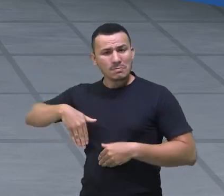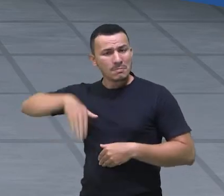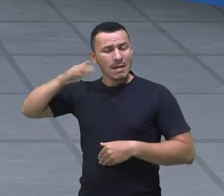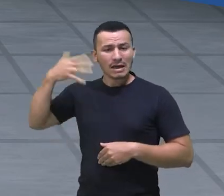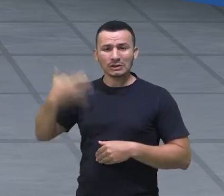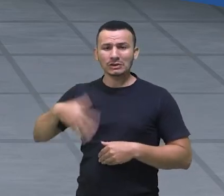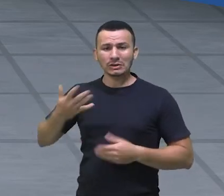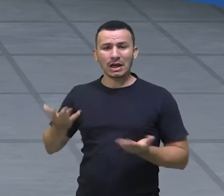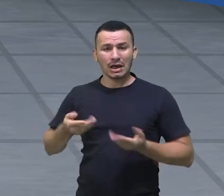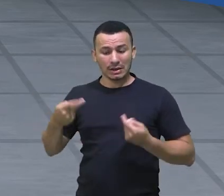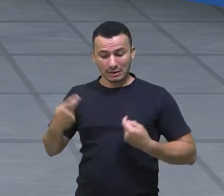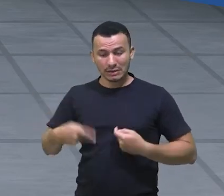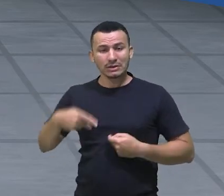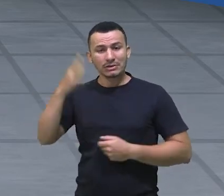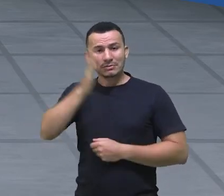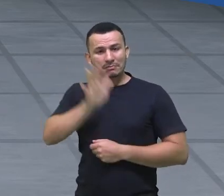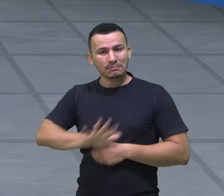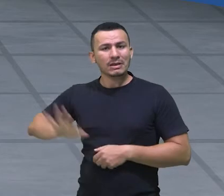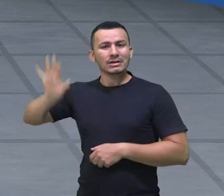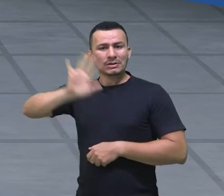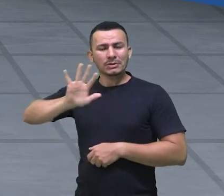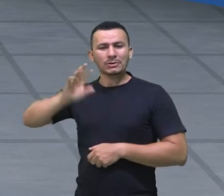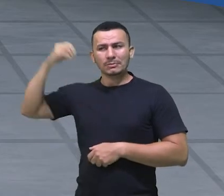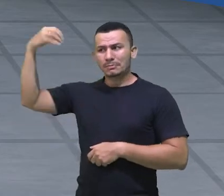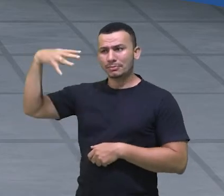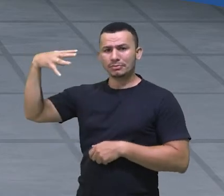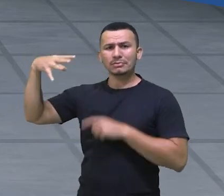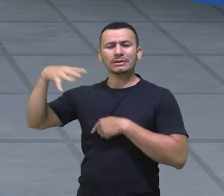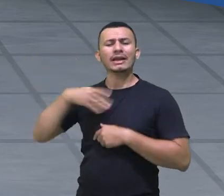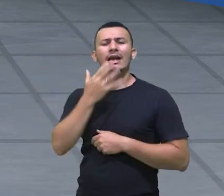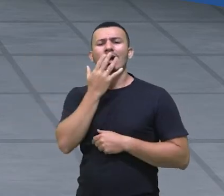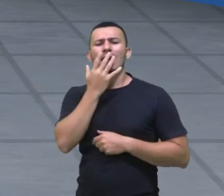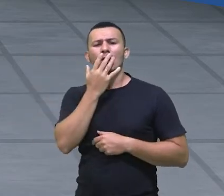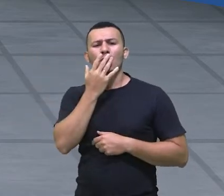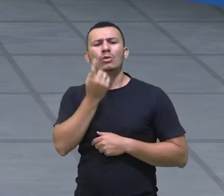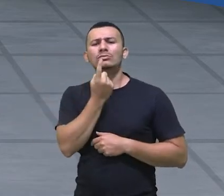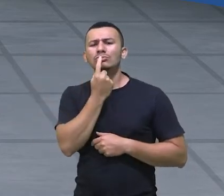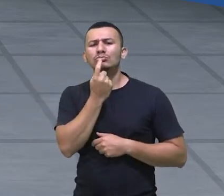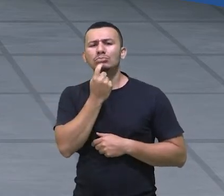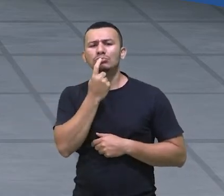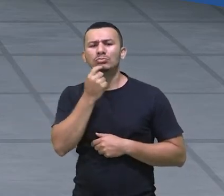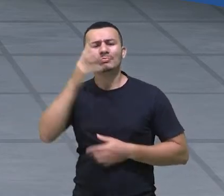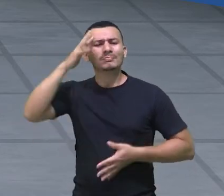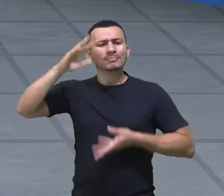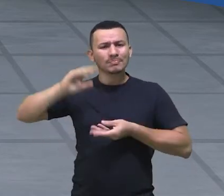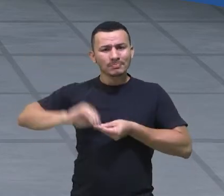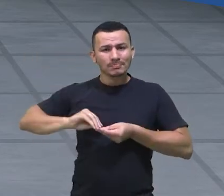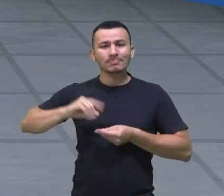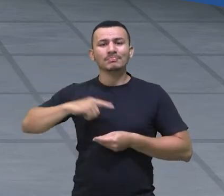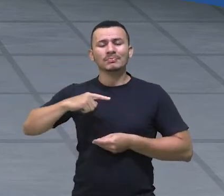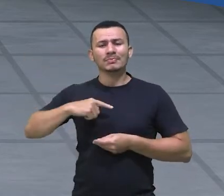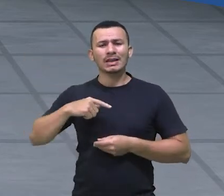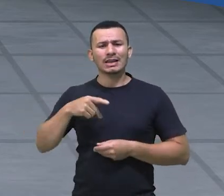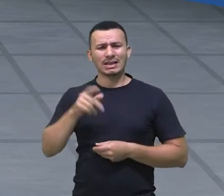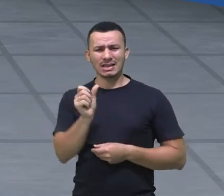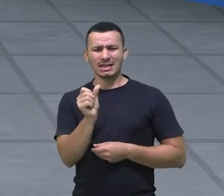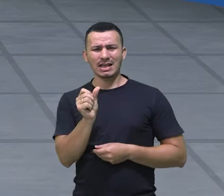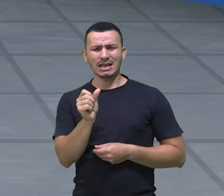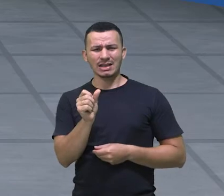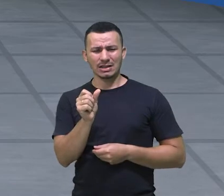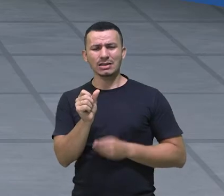mais caras do nosso país, porque estamos na tarifa vermelha, onde a cada 6 kW, se eu não me